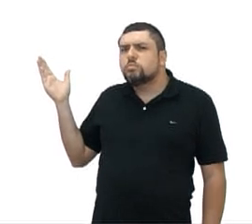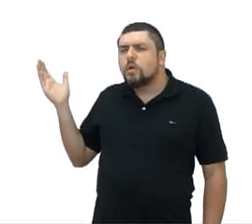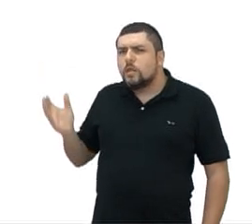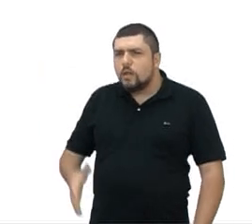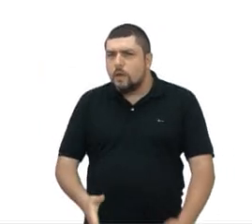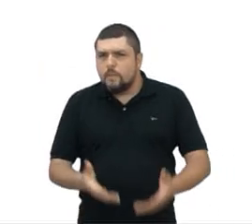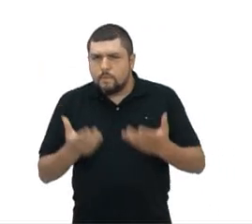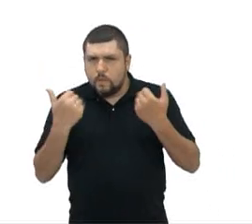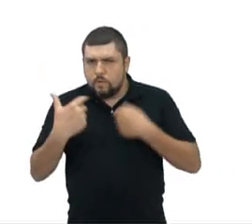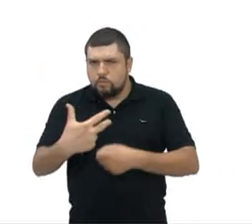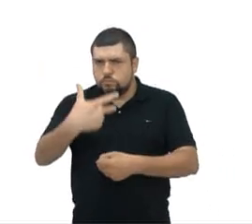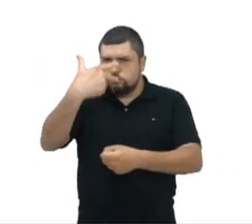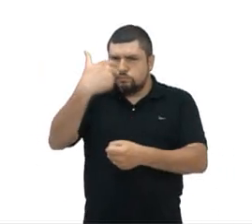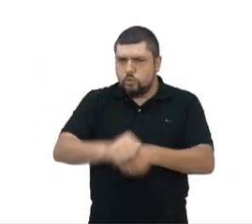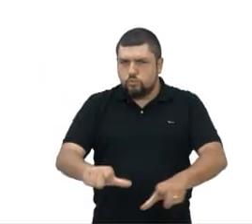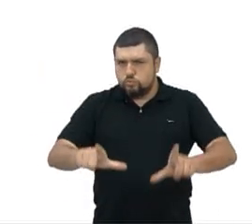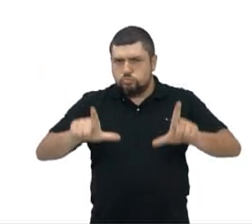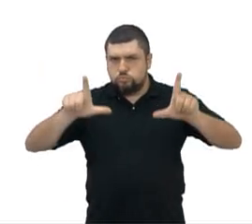foco pra gente aqui.